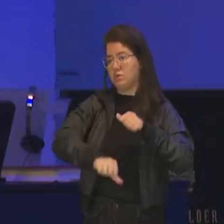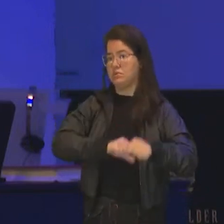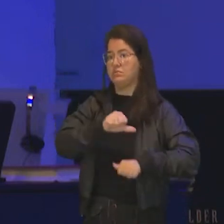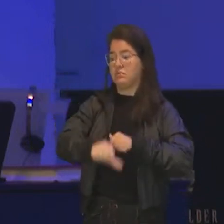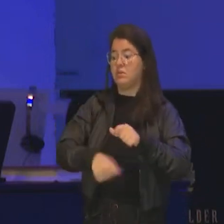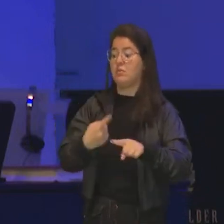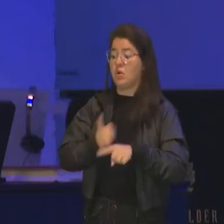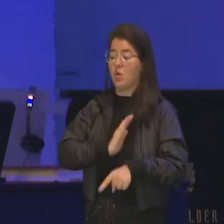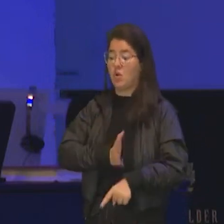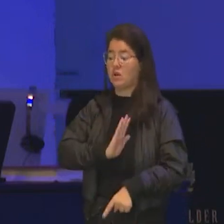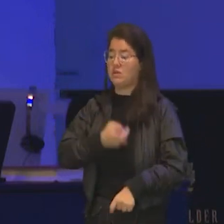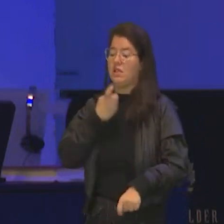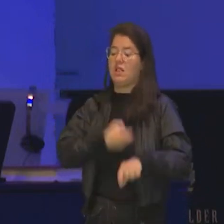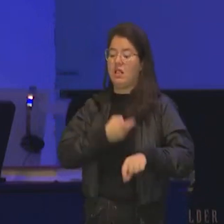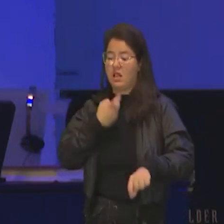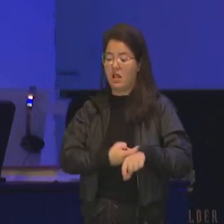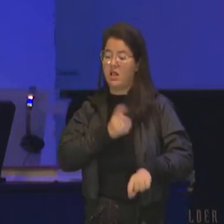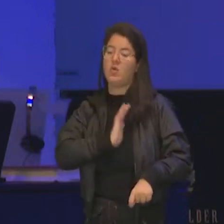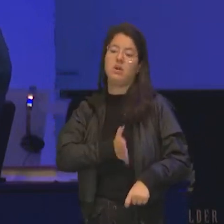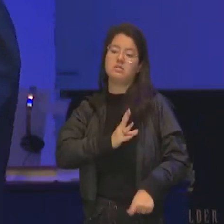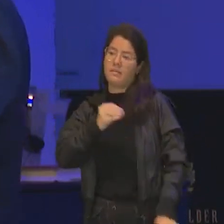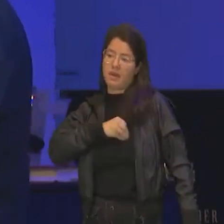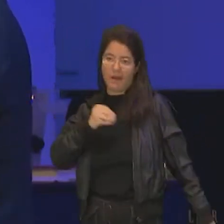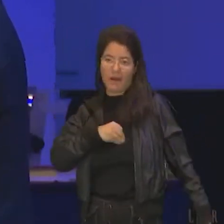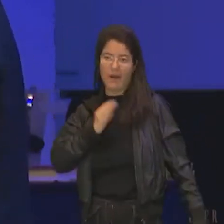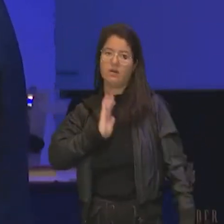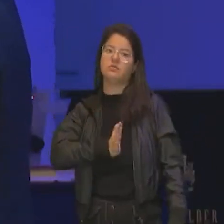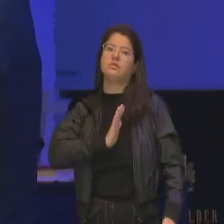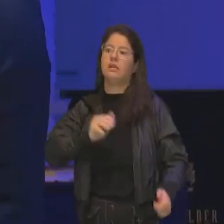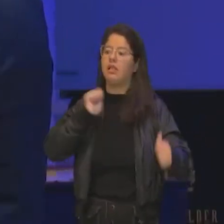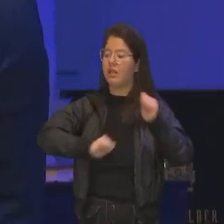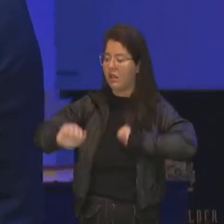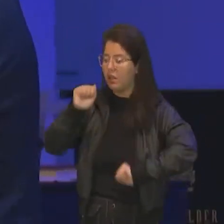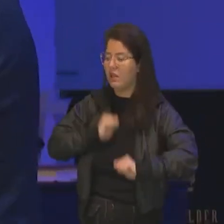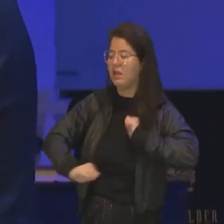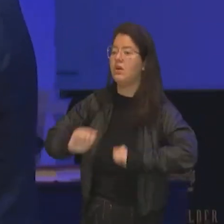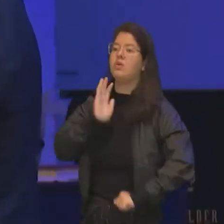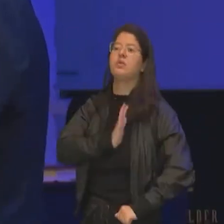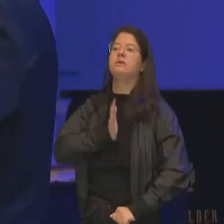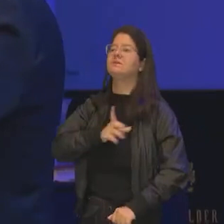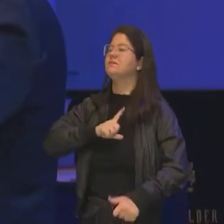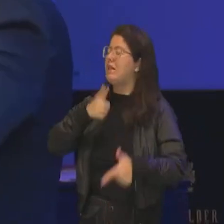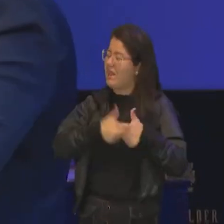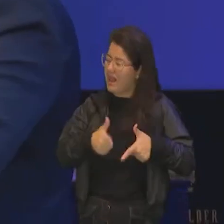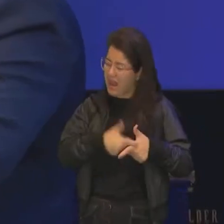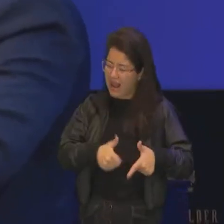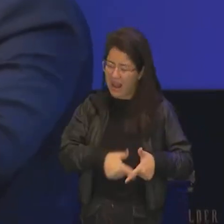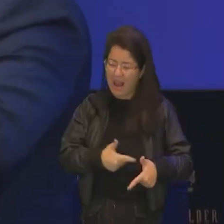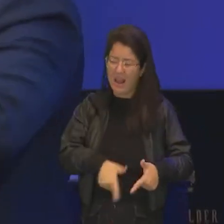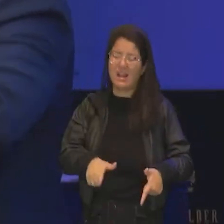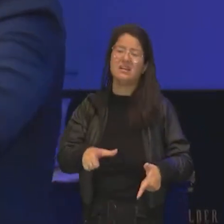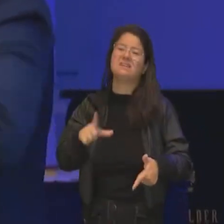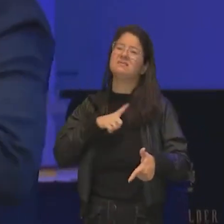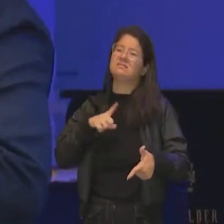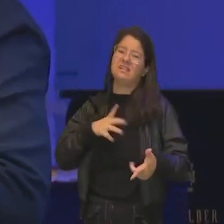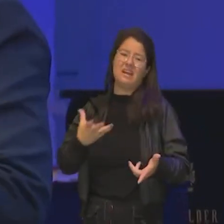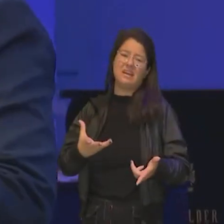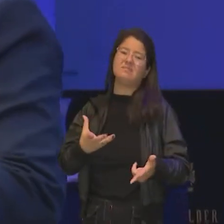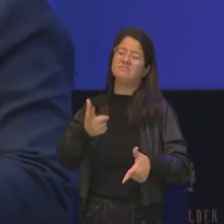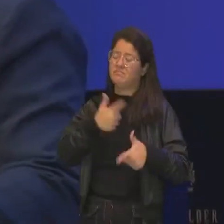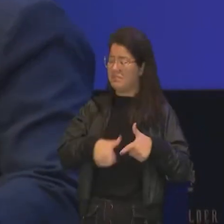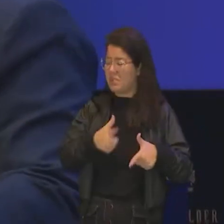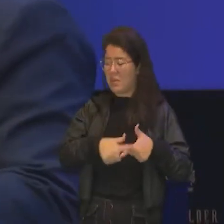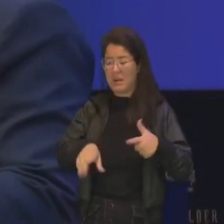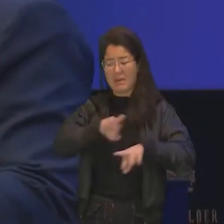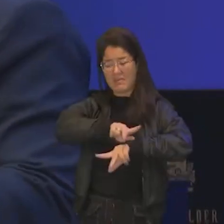o coração é duro, o coração é incrédulo, o coração é ansioso, o coração é problemático, no sentido não físico, mas no sentido do entendimento,